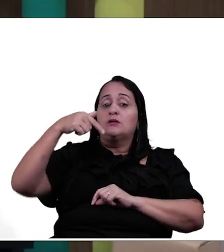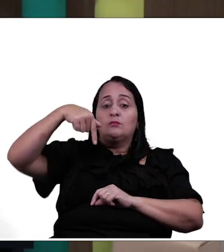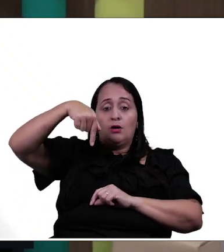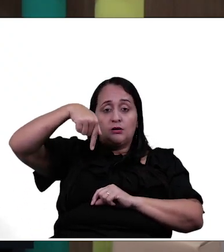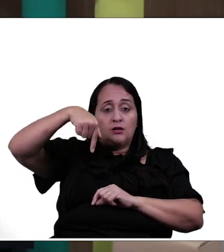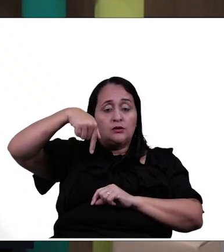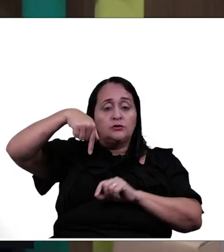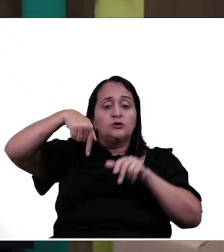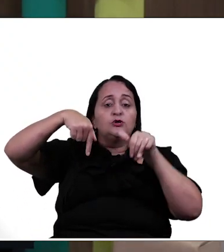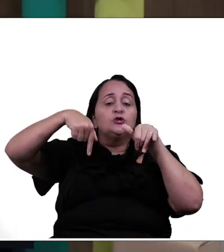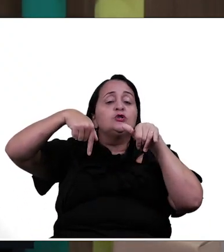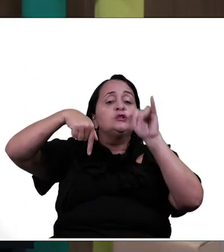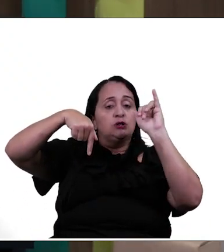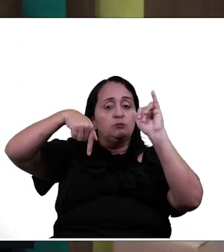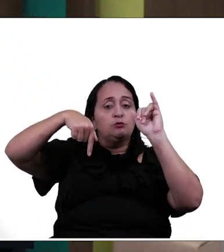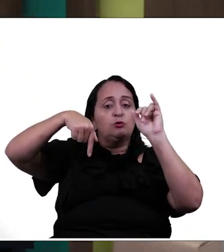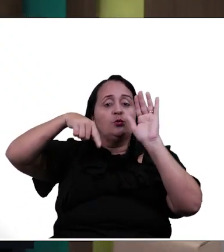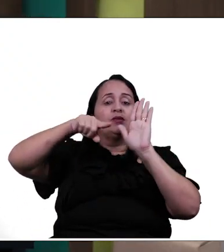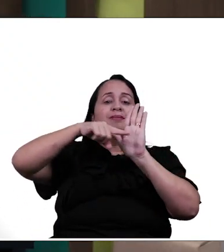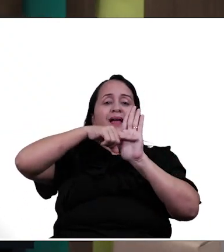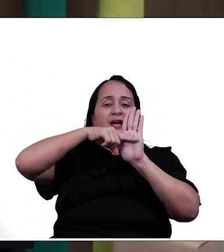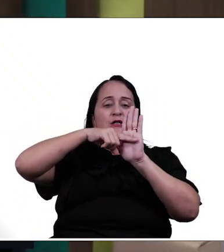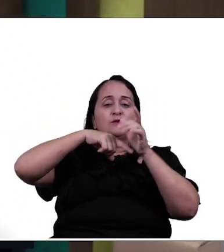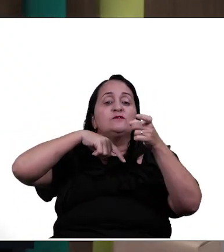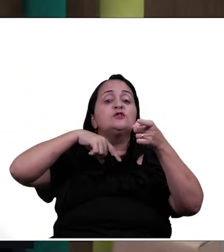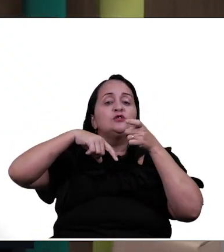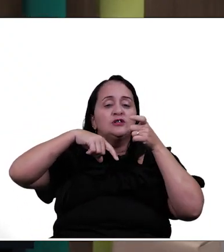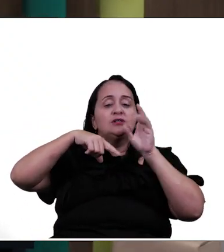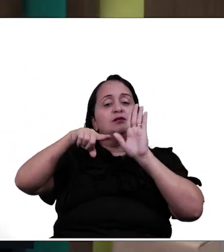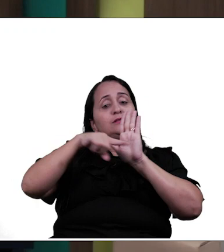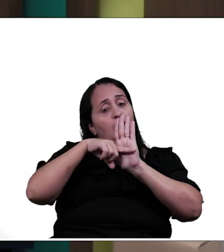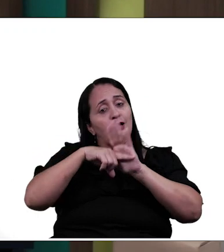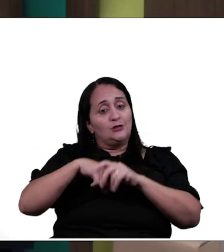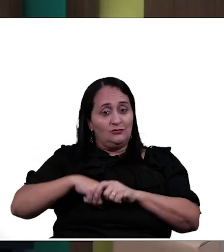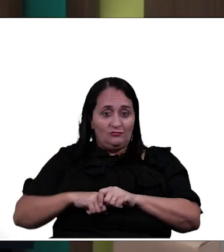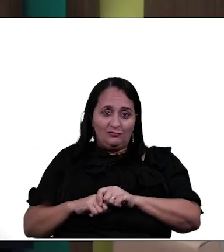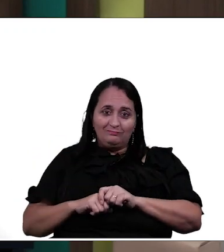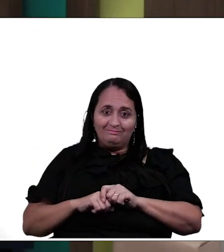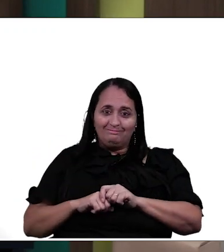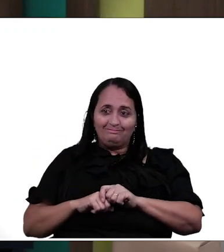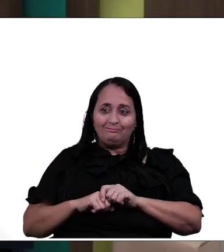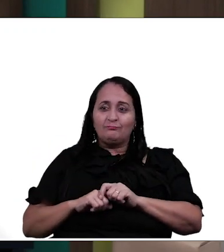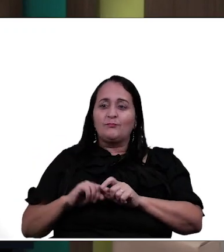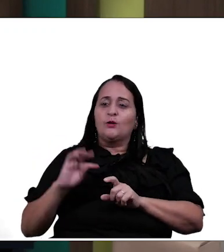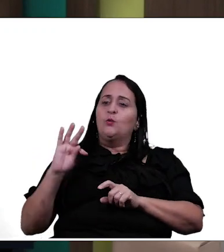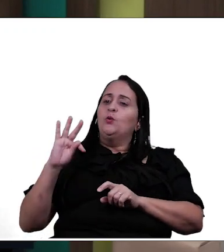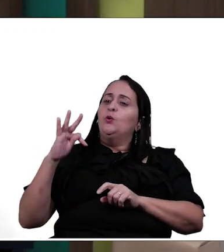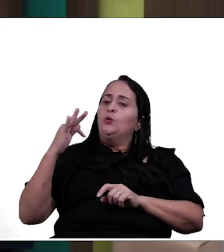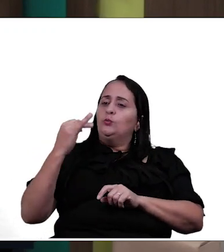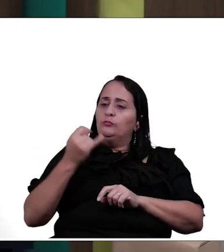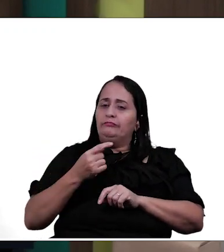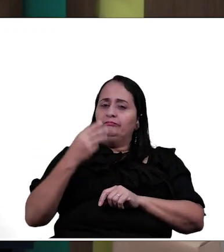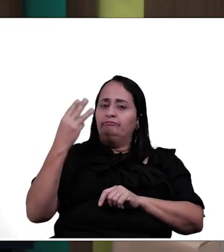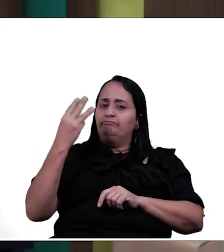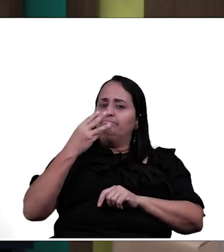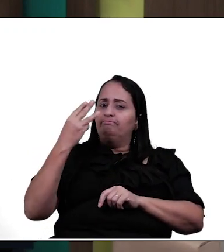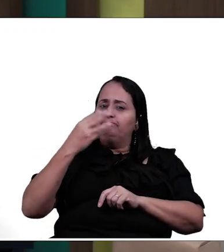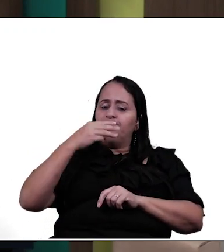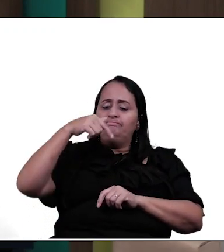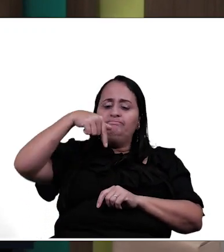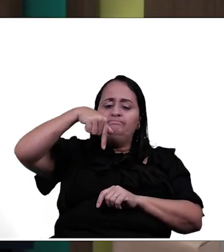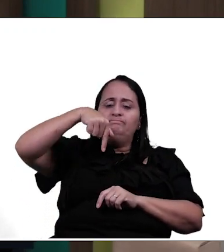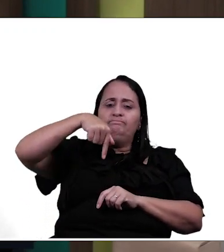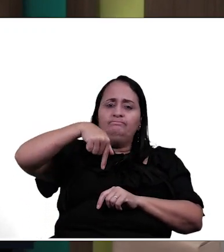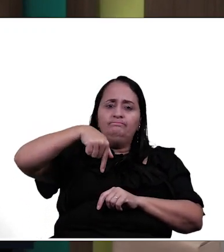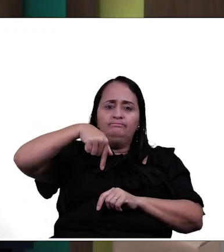decimais exatos? São aqueles que eu posso imediatamente escrever na forma de fração.